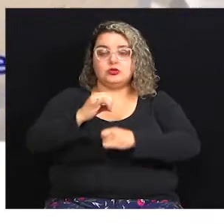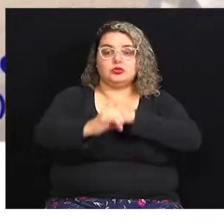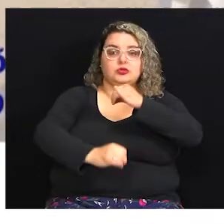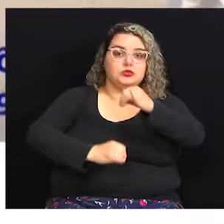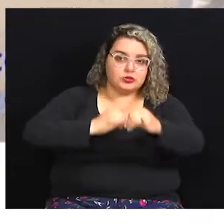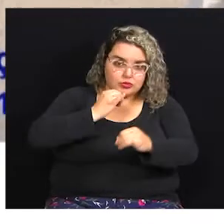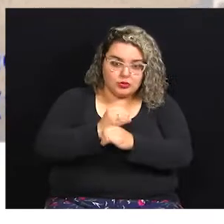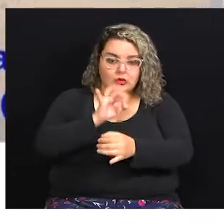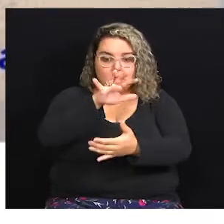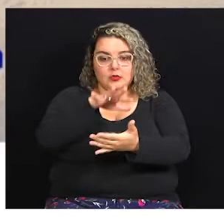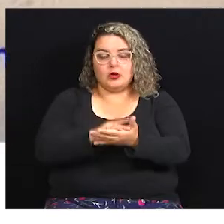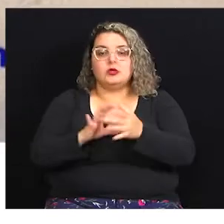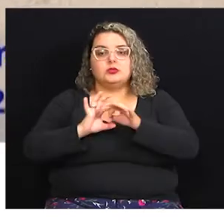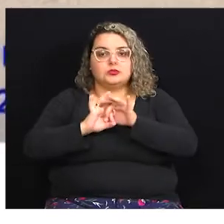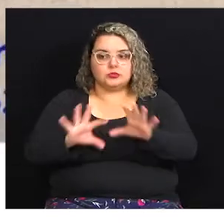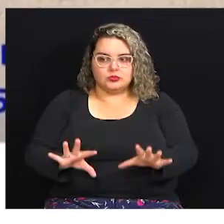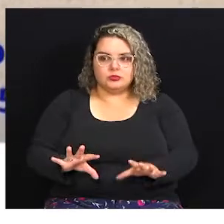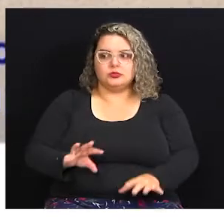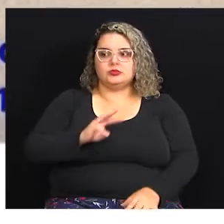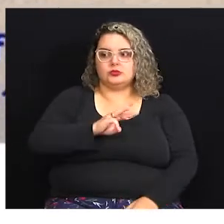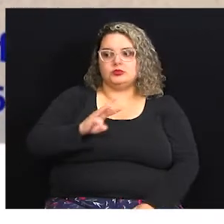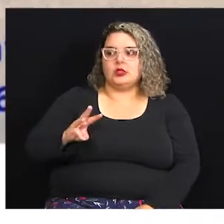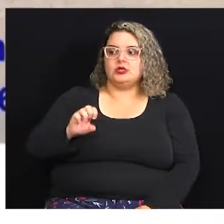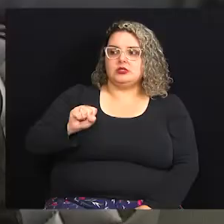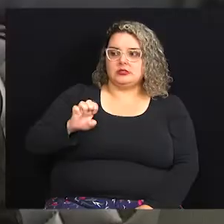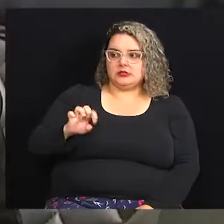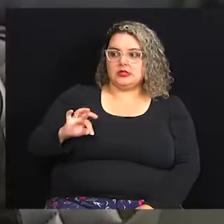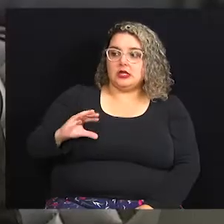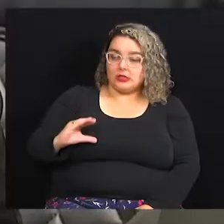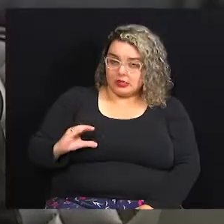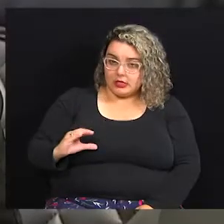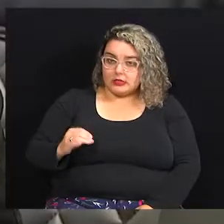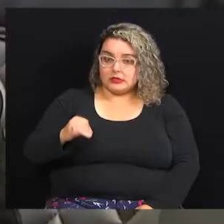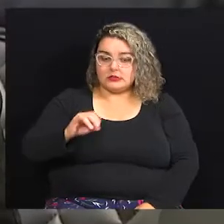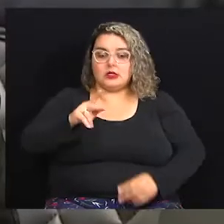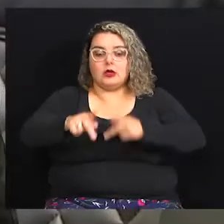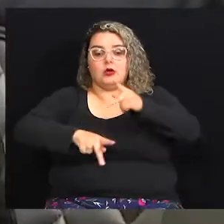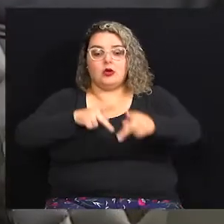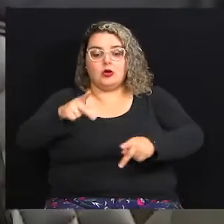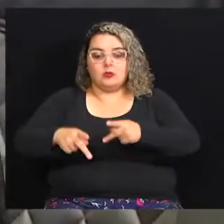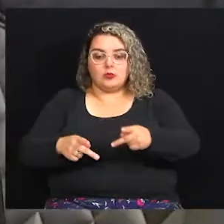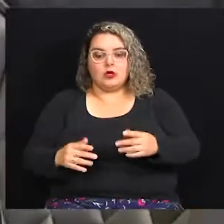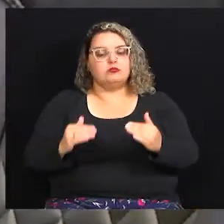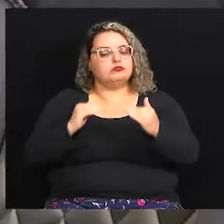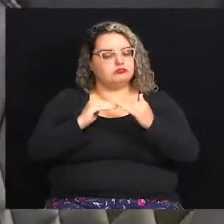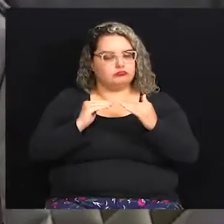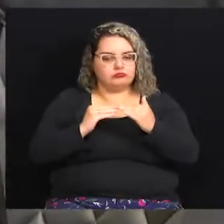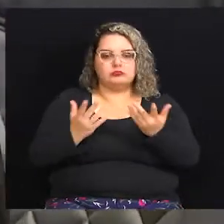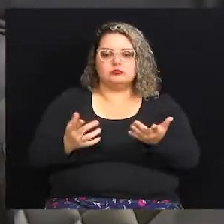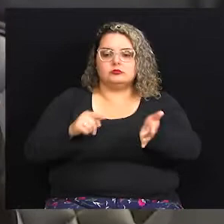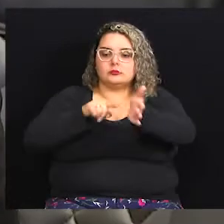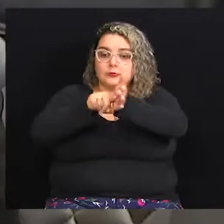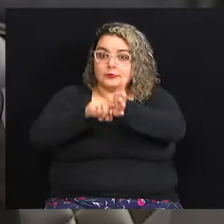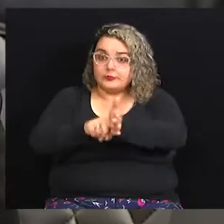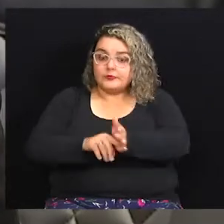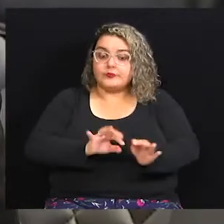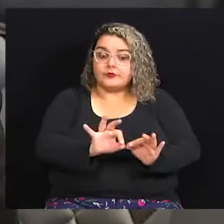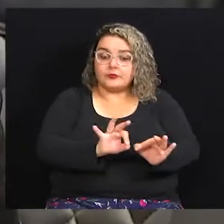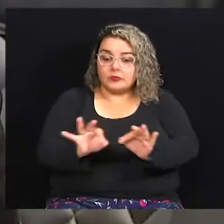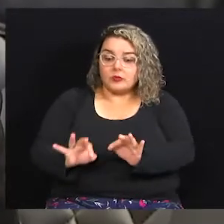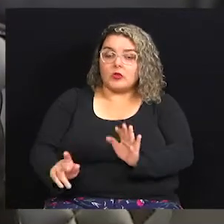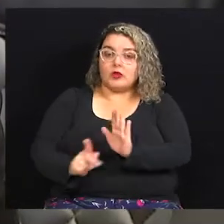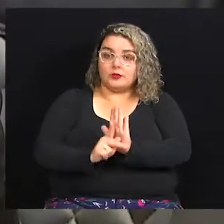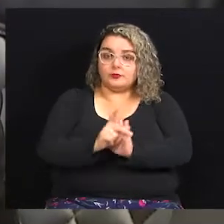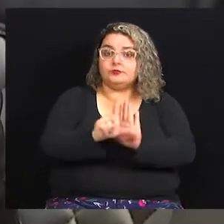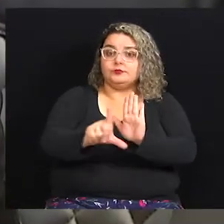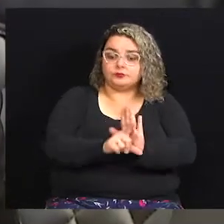em formulário disponível no site da CETEC caso a população se mostre favorável à questão um projeto de